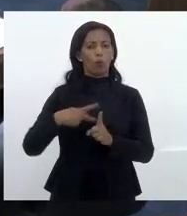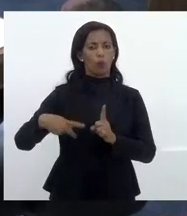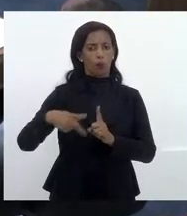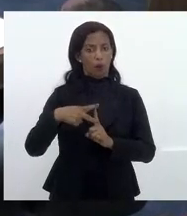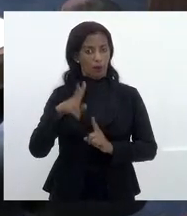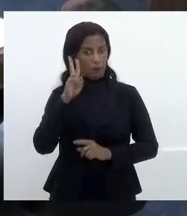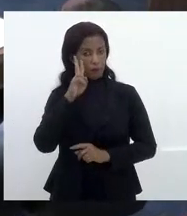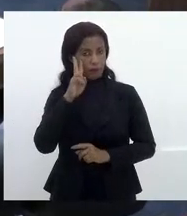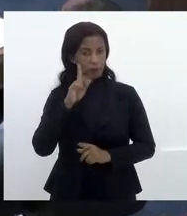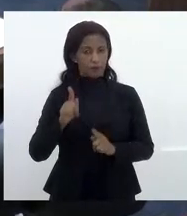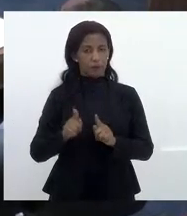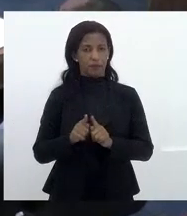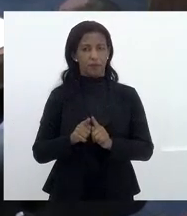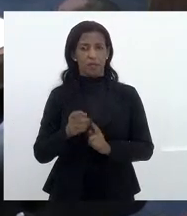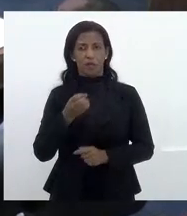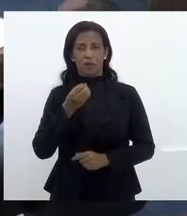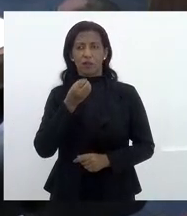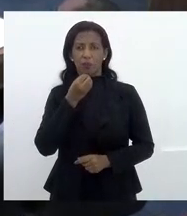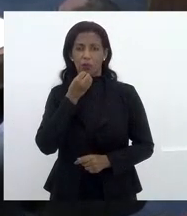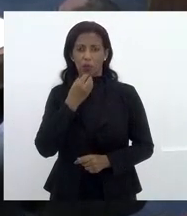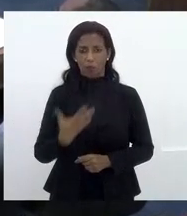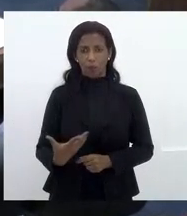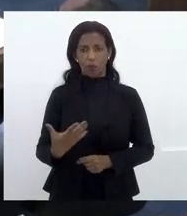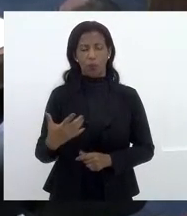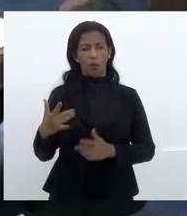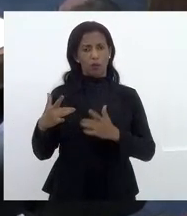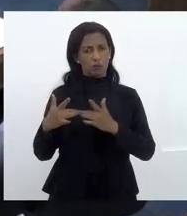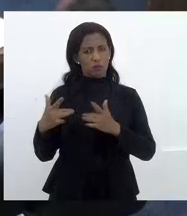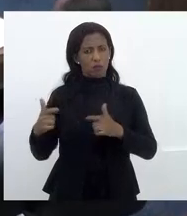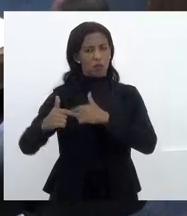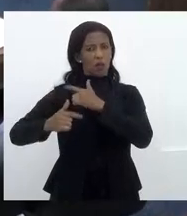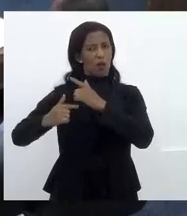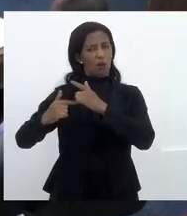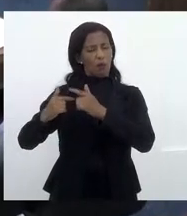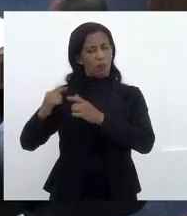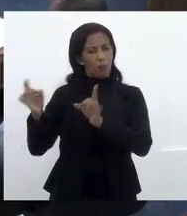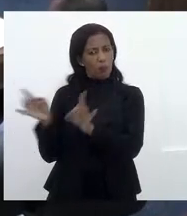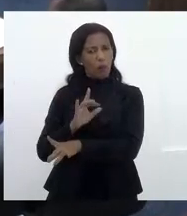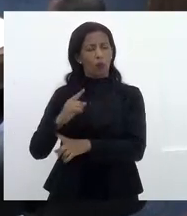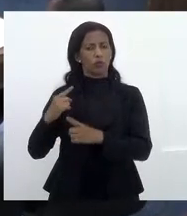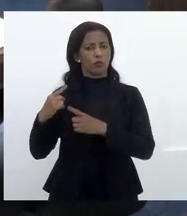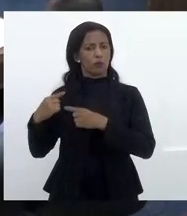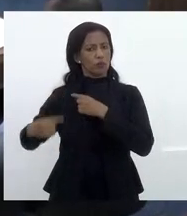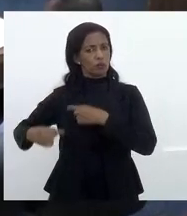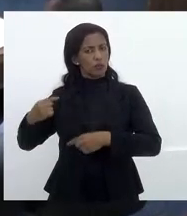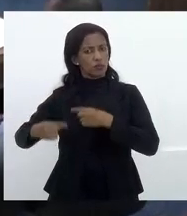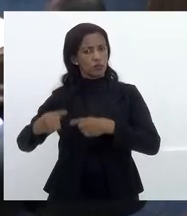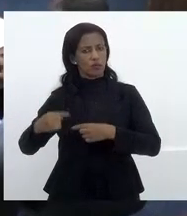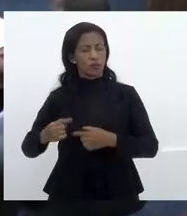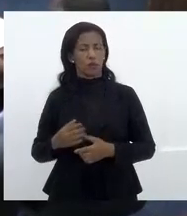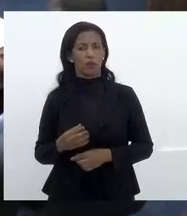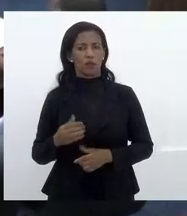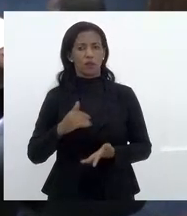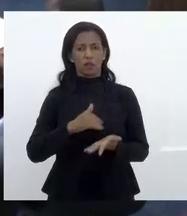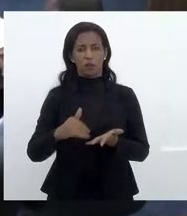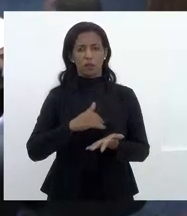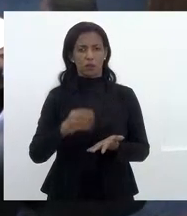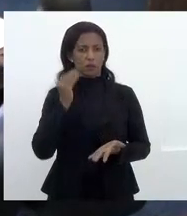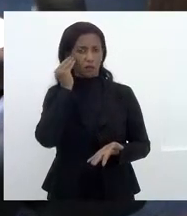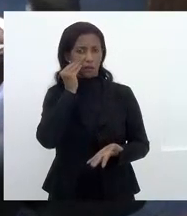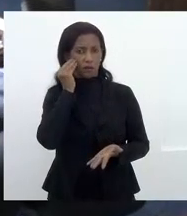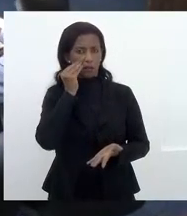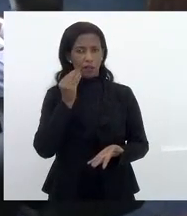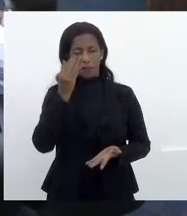ressaltar primeiro sempre a sua agonia e a sua disposição ao diálogo te parabenizar por isso secretário experiente